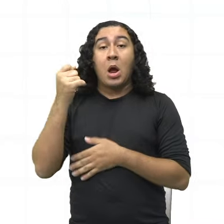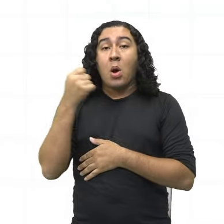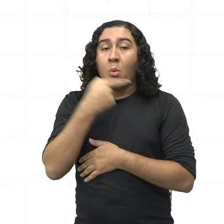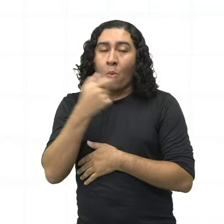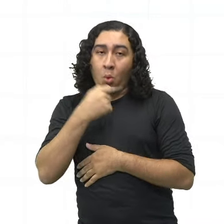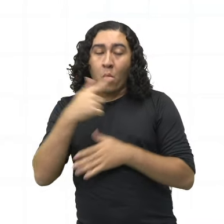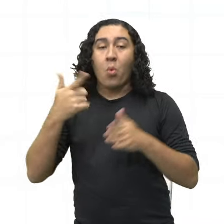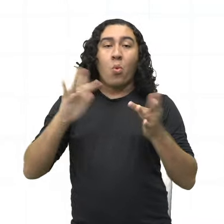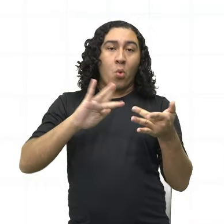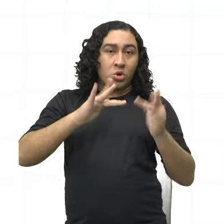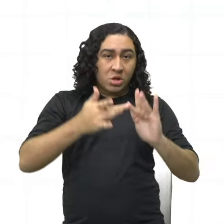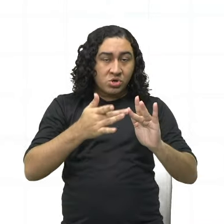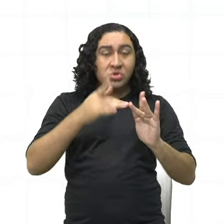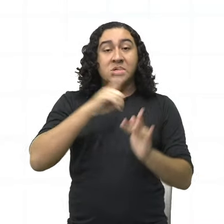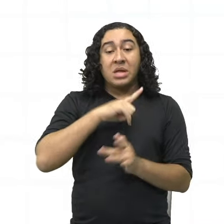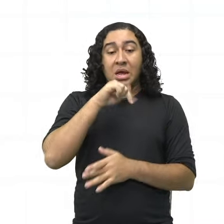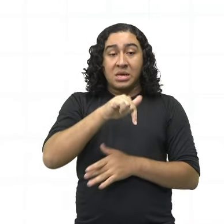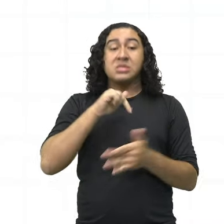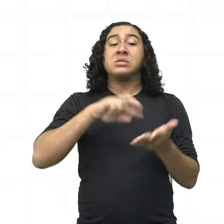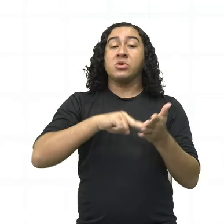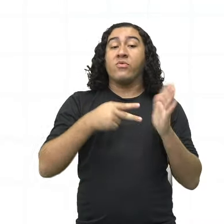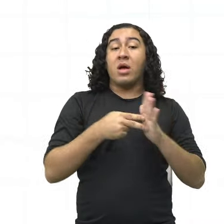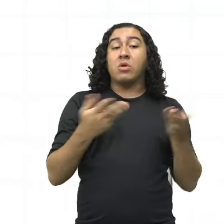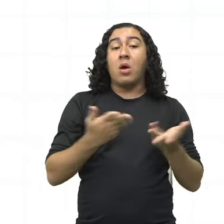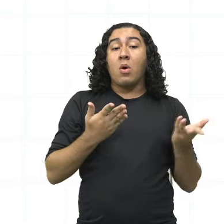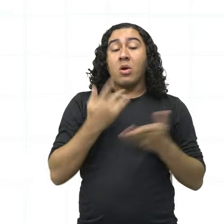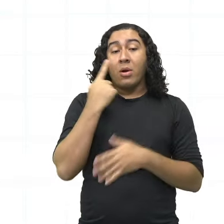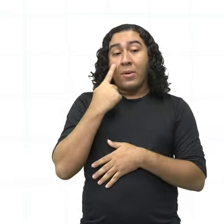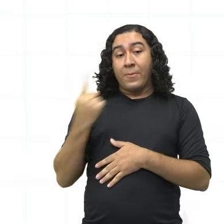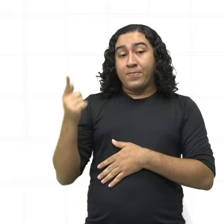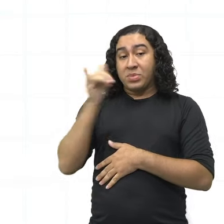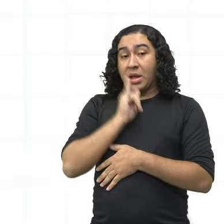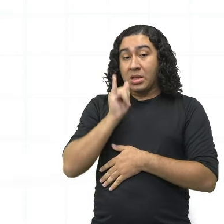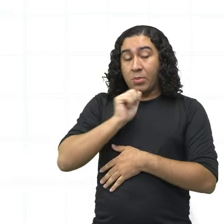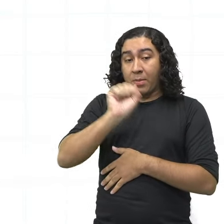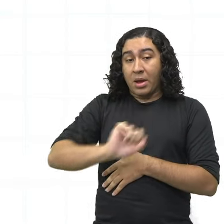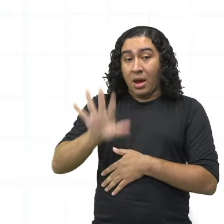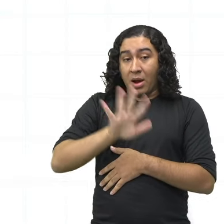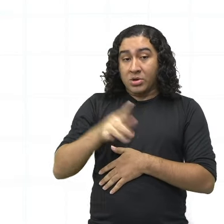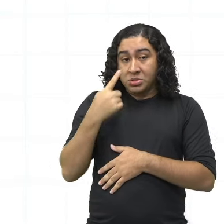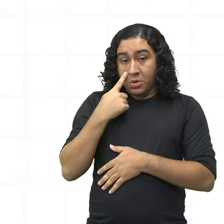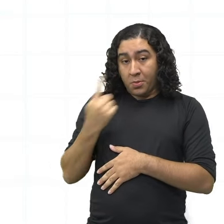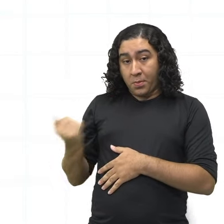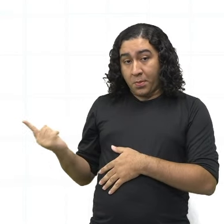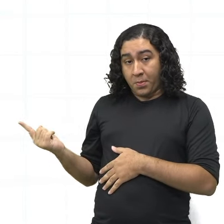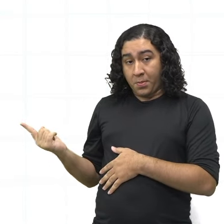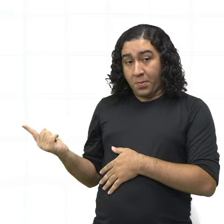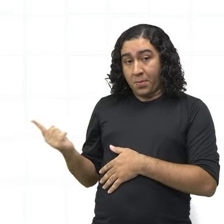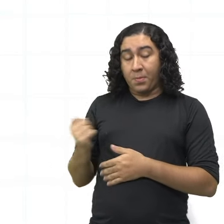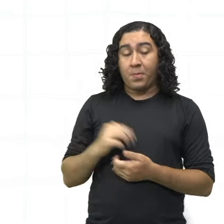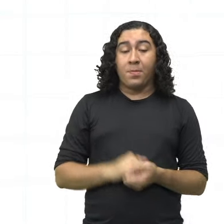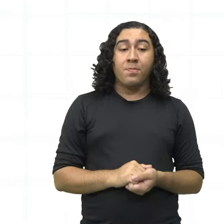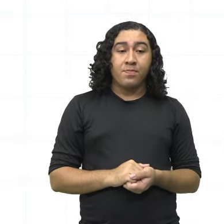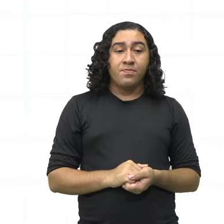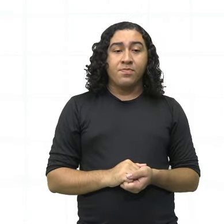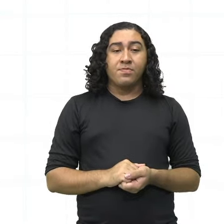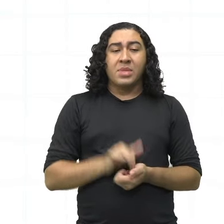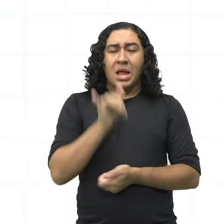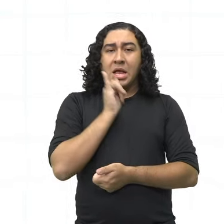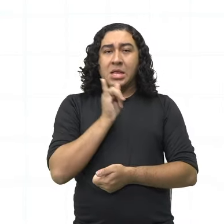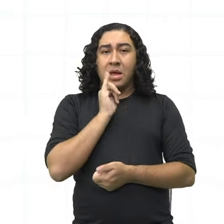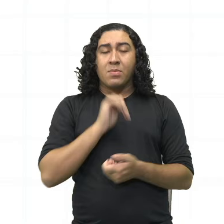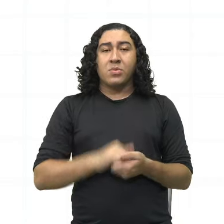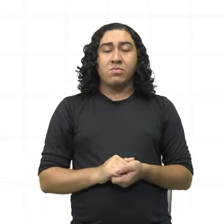do humor, né, e aí eu trago para vocês agora esse exemplo, né, quando a gente diz assim, ó,